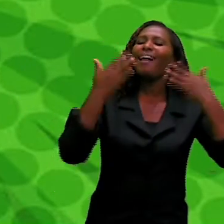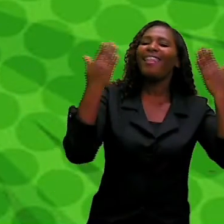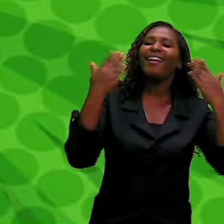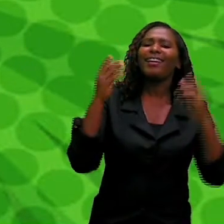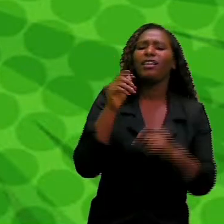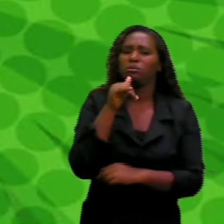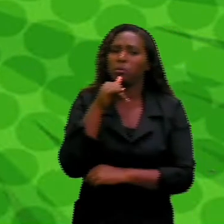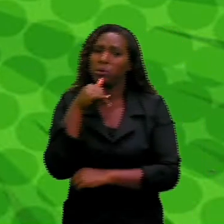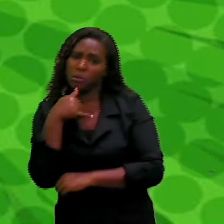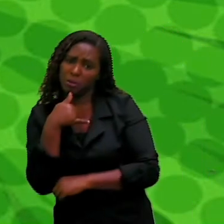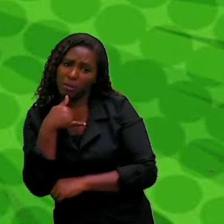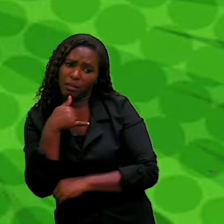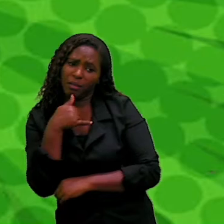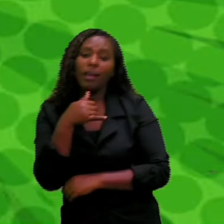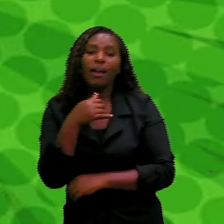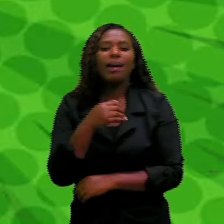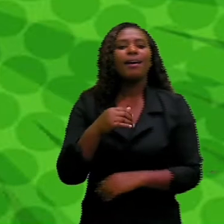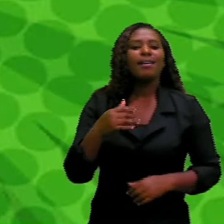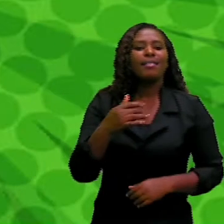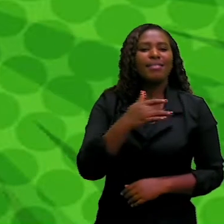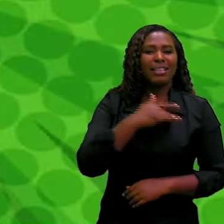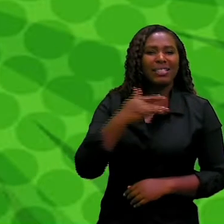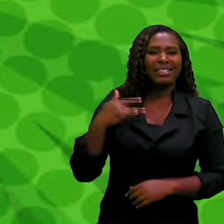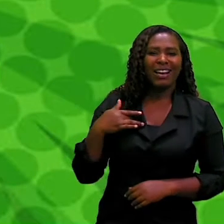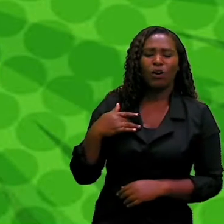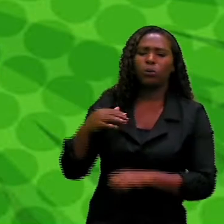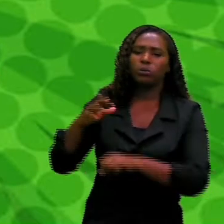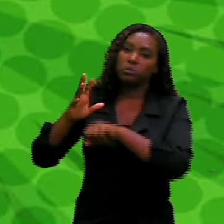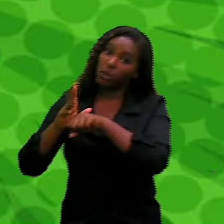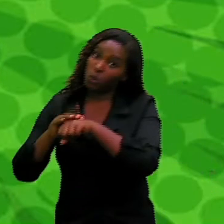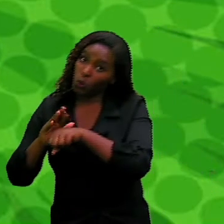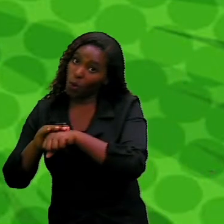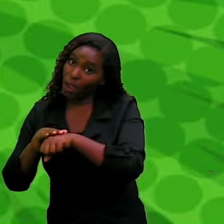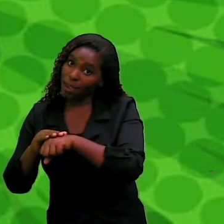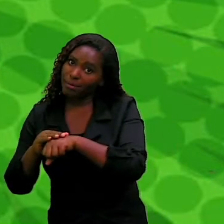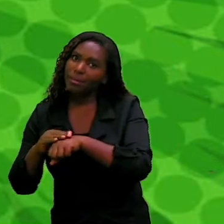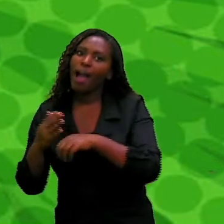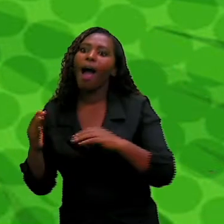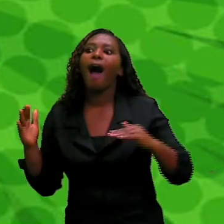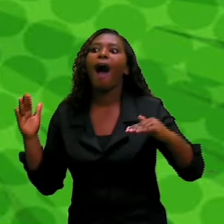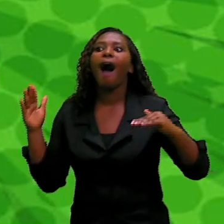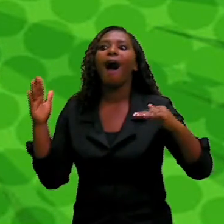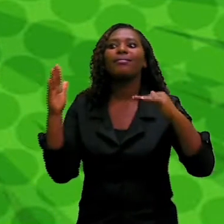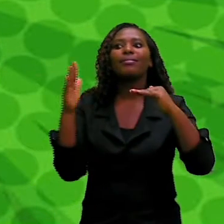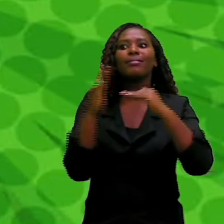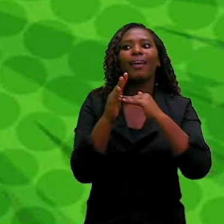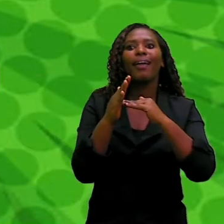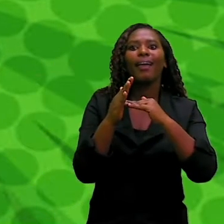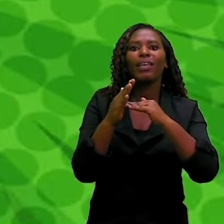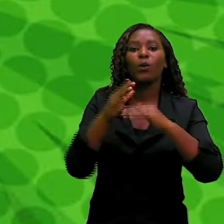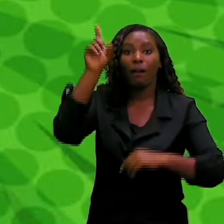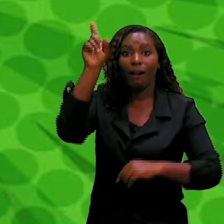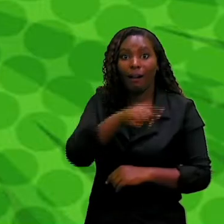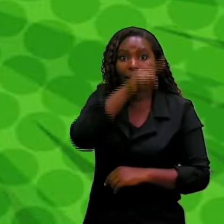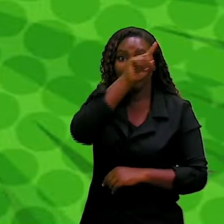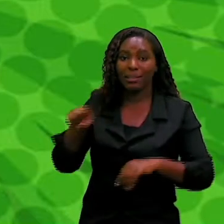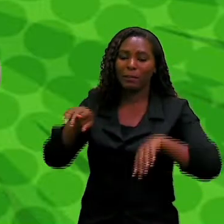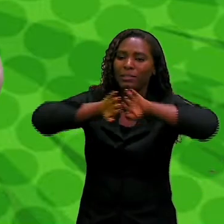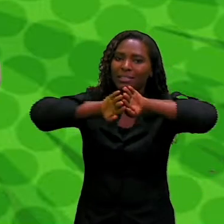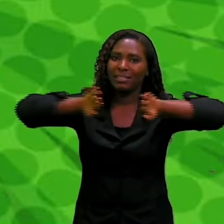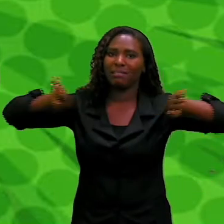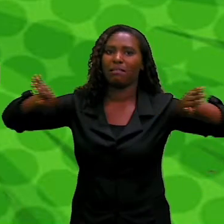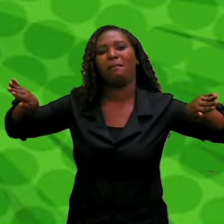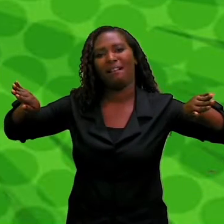na doença, na riqueza e na pobreza, até que o cancelamento vos separe. Essa aí fez referência